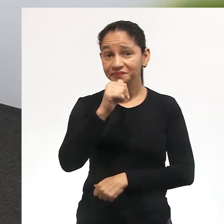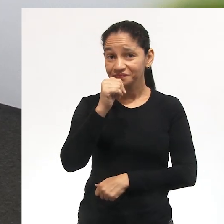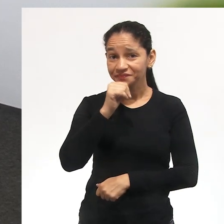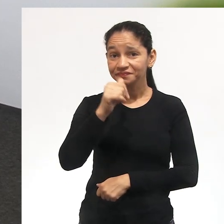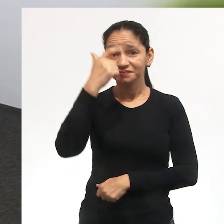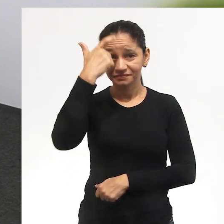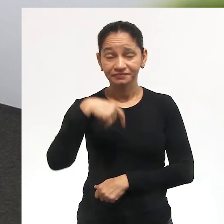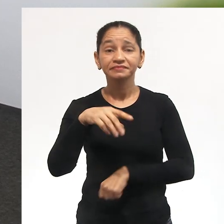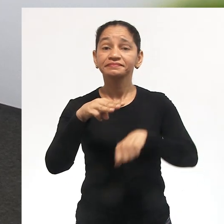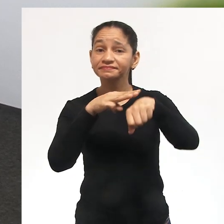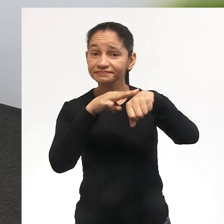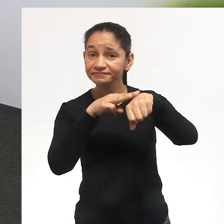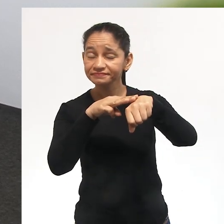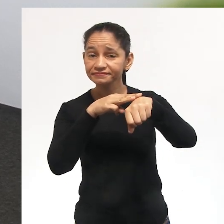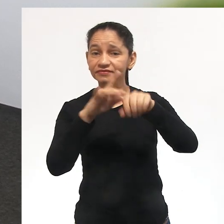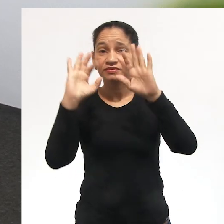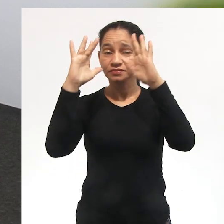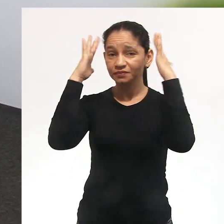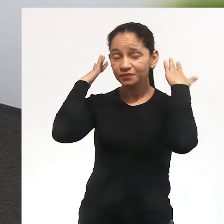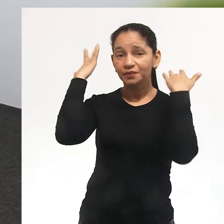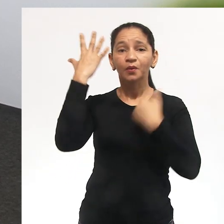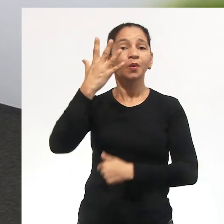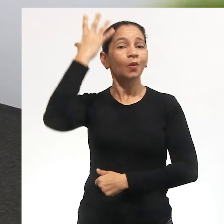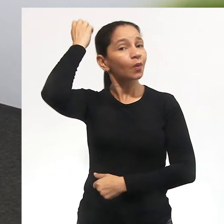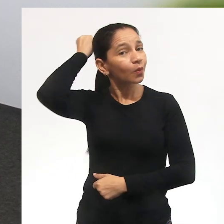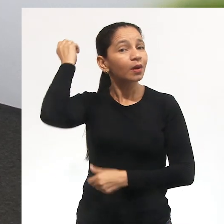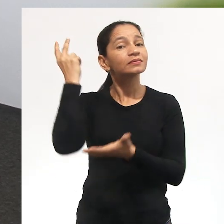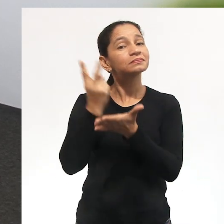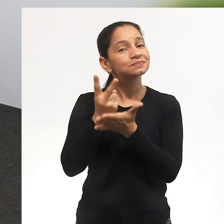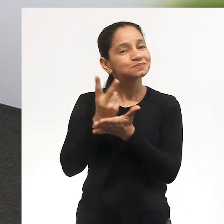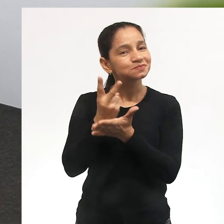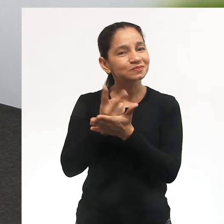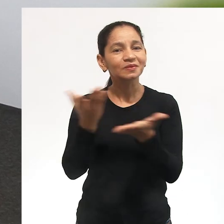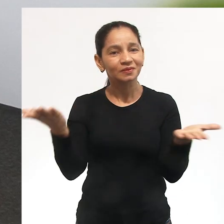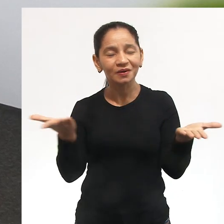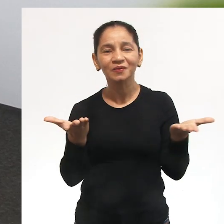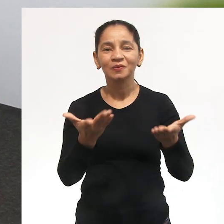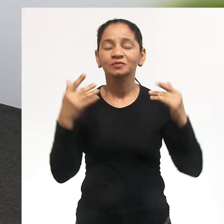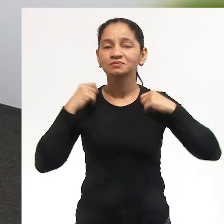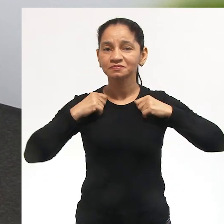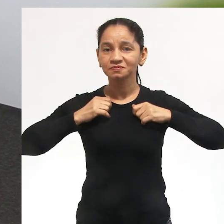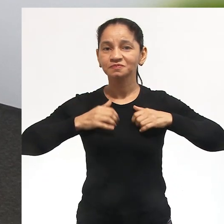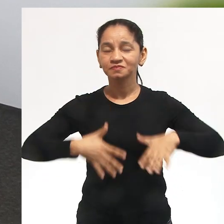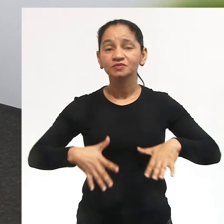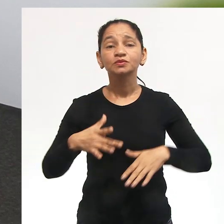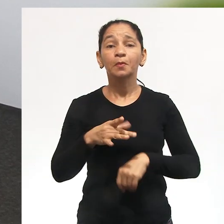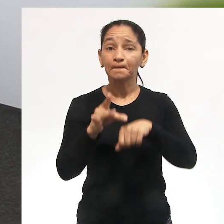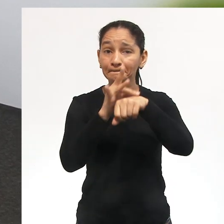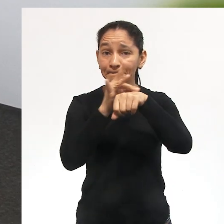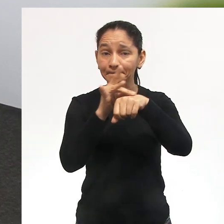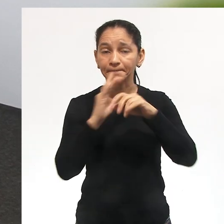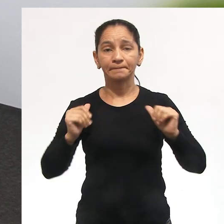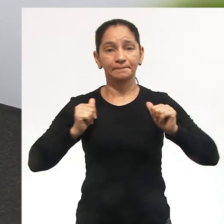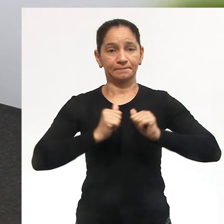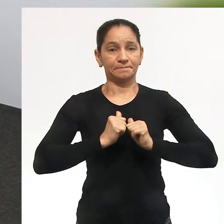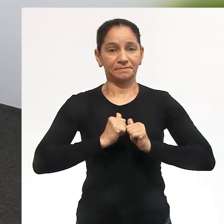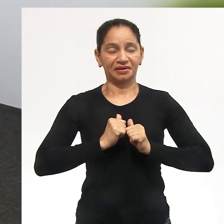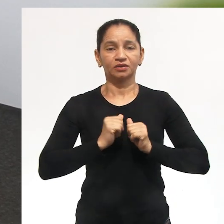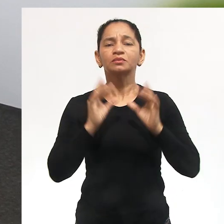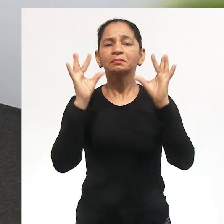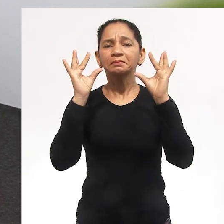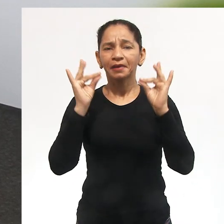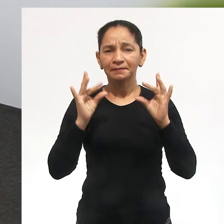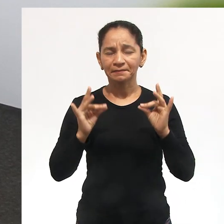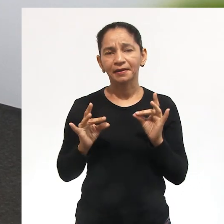mulher, morena, dos cabelos presos, que eu estou com eles amarrados agora. Eu estou trajando um terno preto com uns